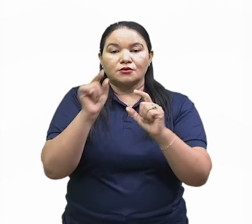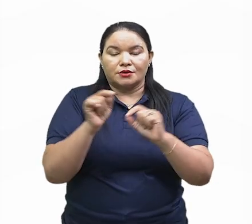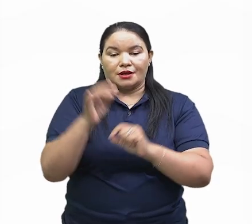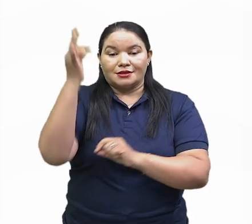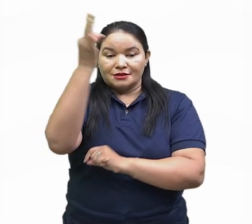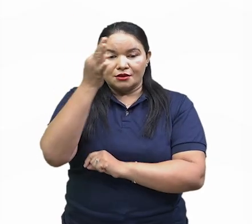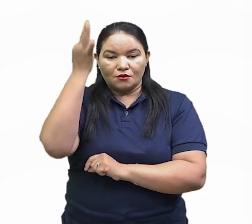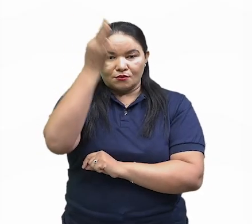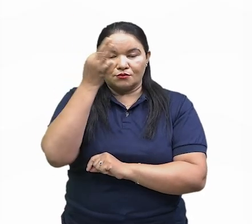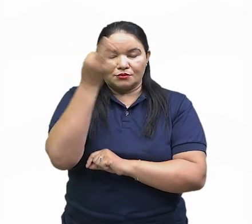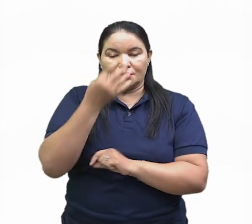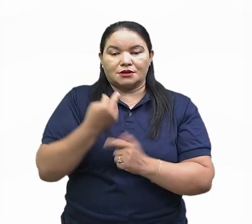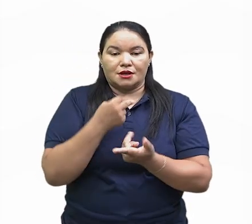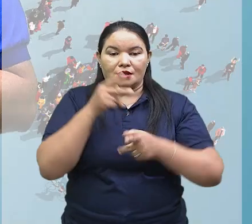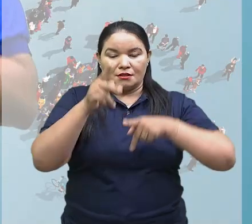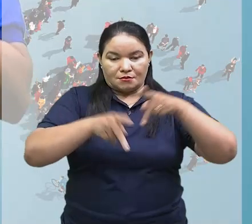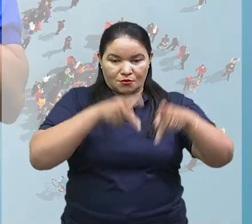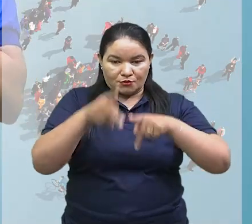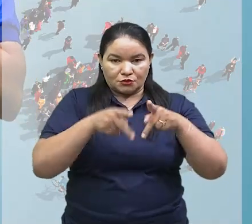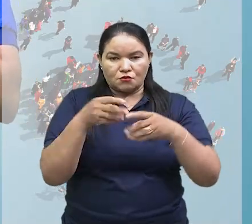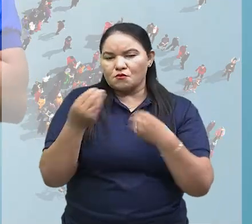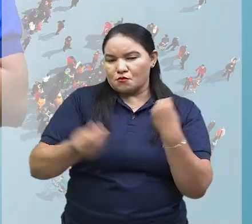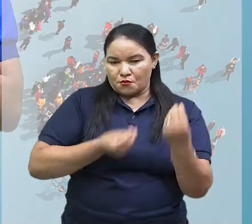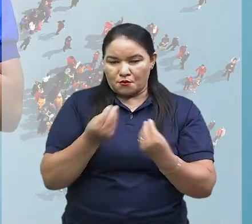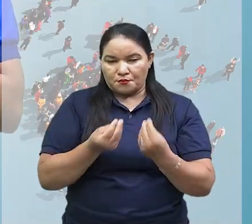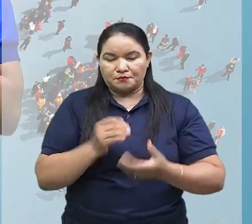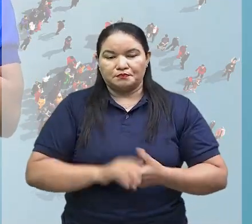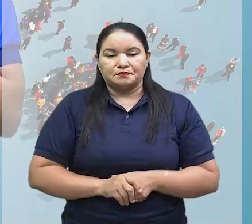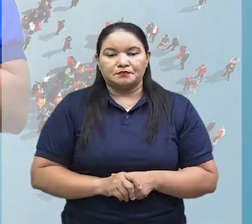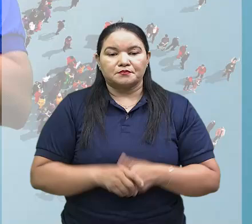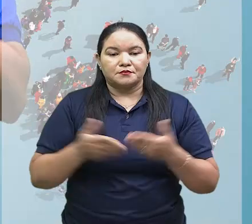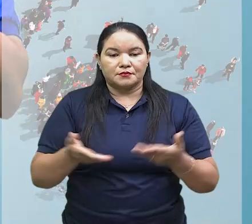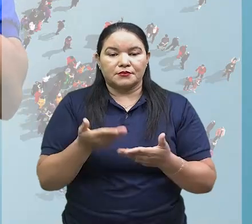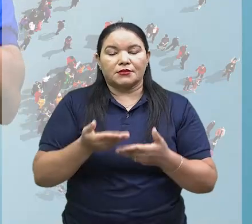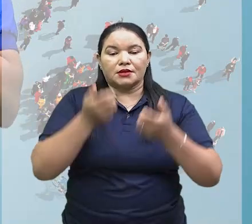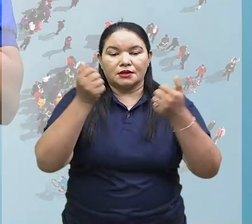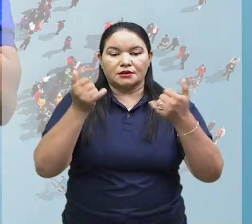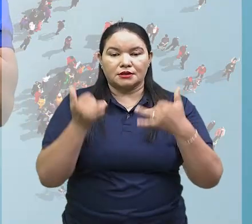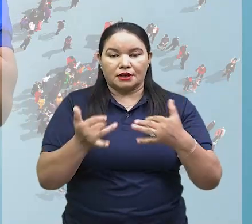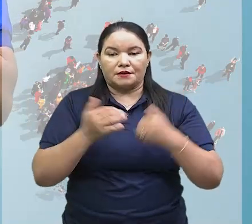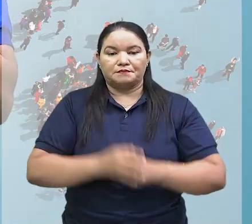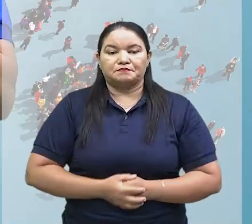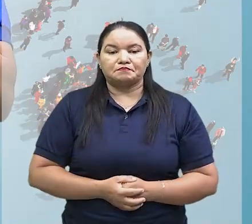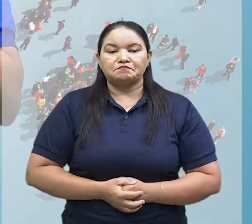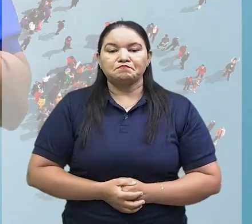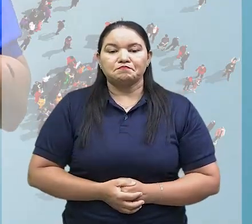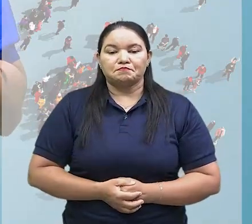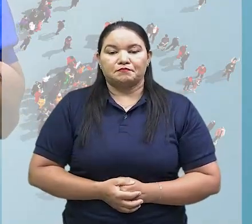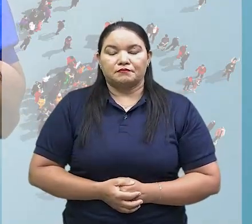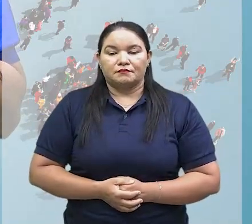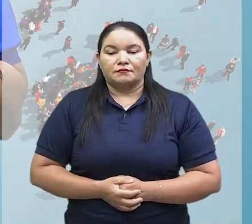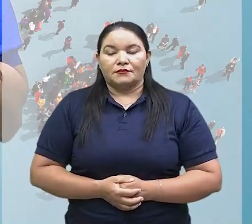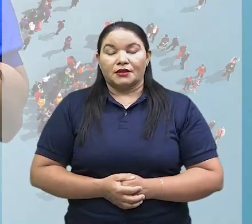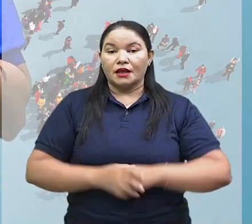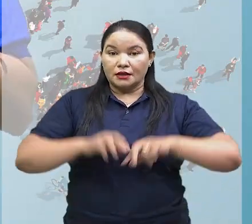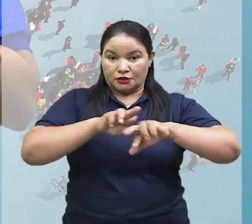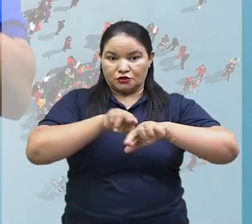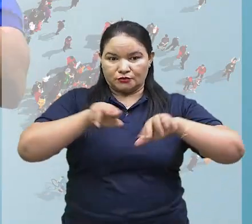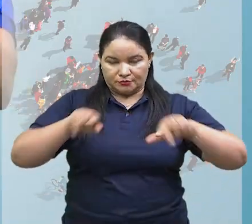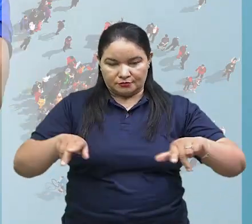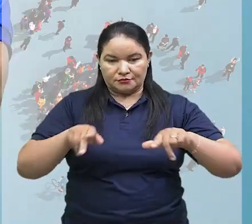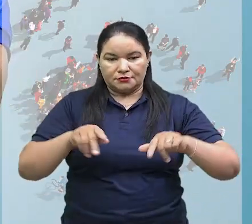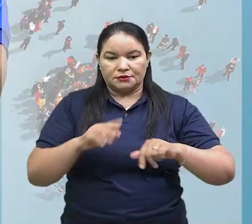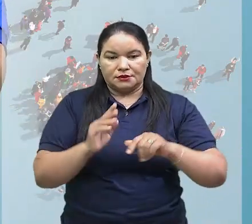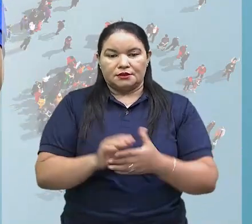teorias demográficas, tá? Essas teorias demográficas, gente, elas vão ser diversas, tá?